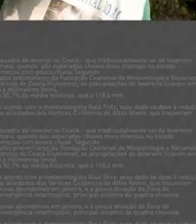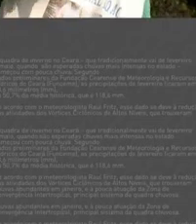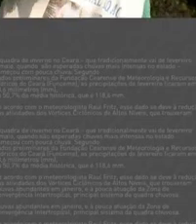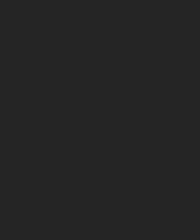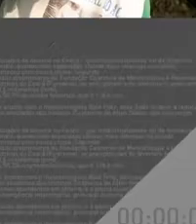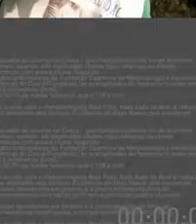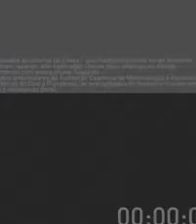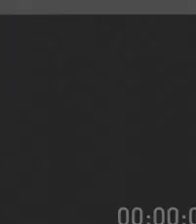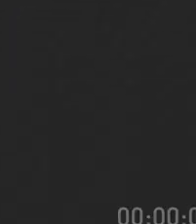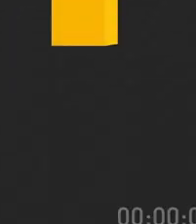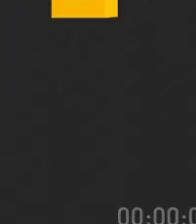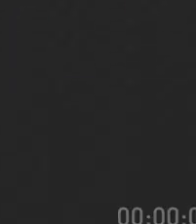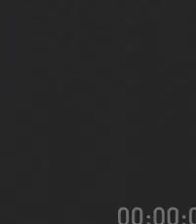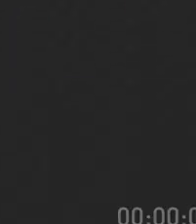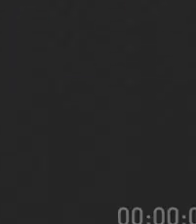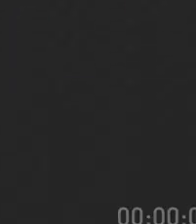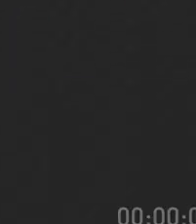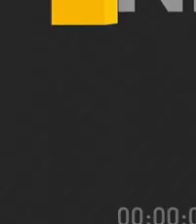ae